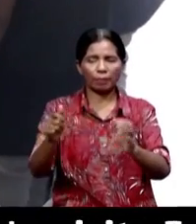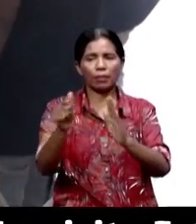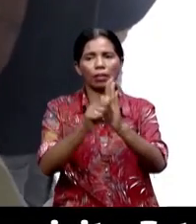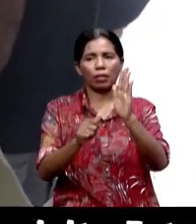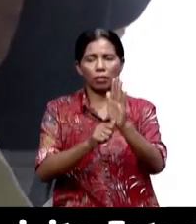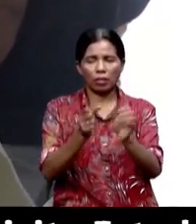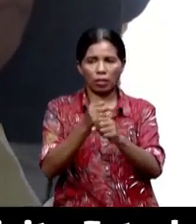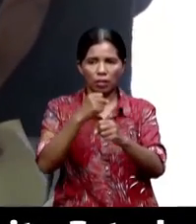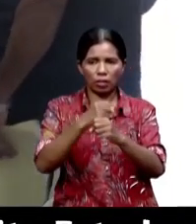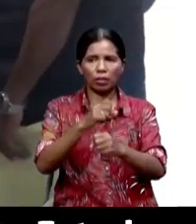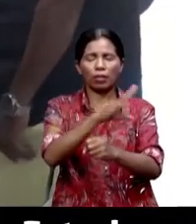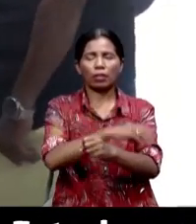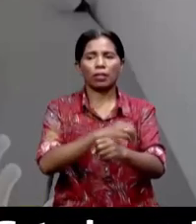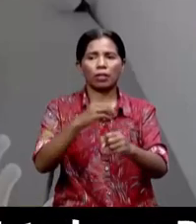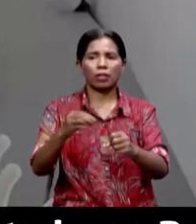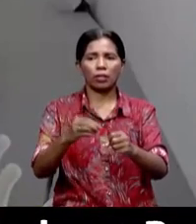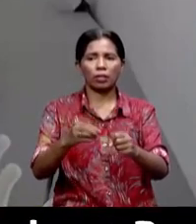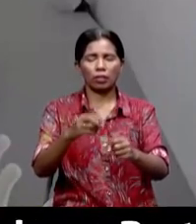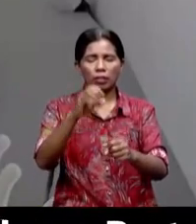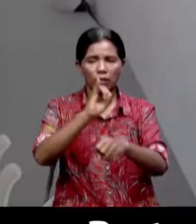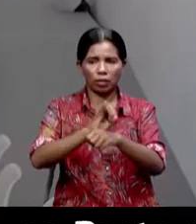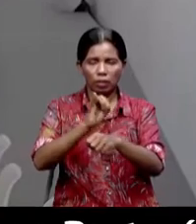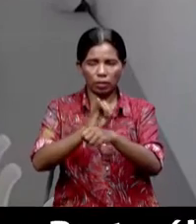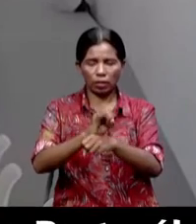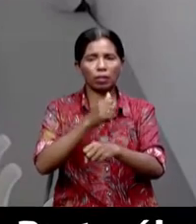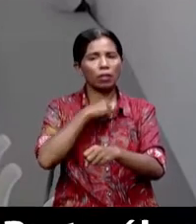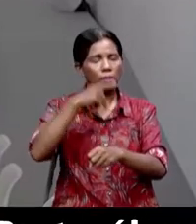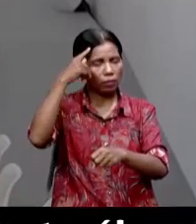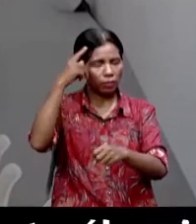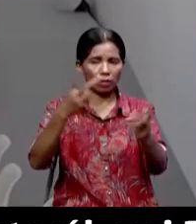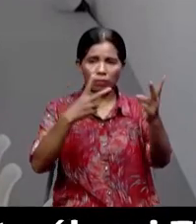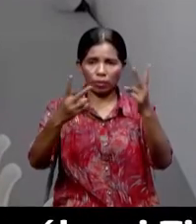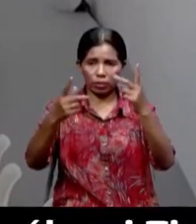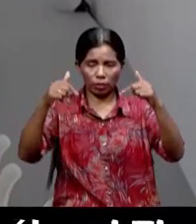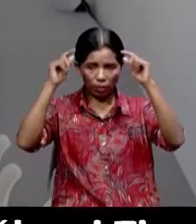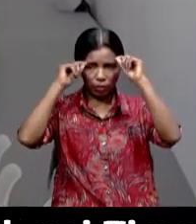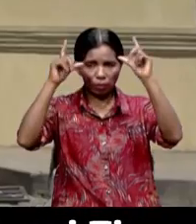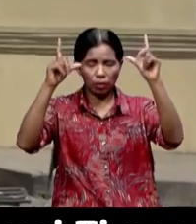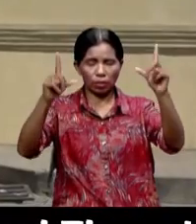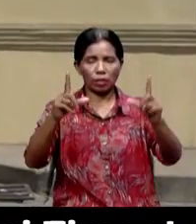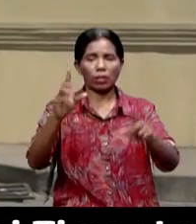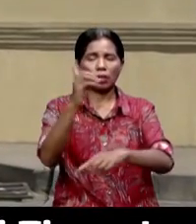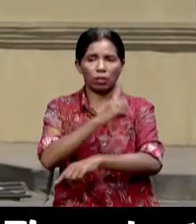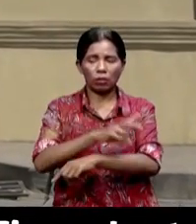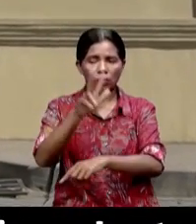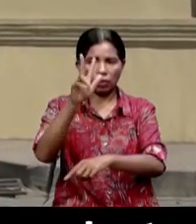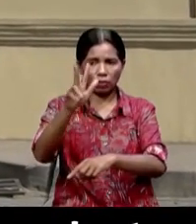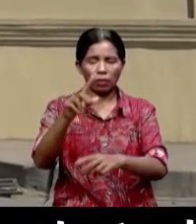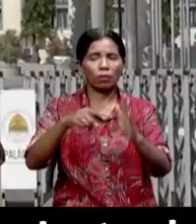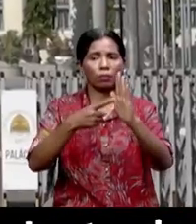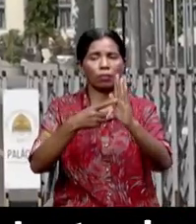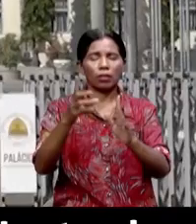ne lança ona ia pazina oficial Vaticano Union amo papa se visita Timor Leste durante lorontolu ha huhu